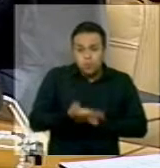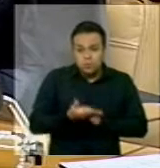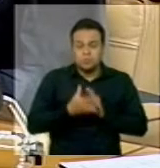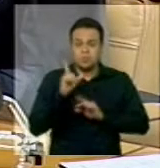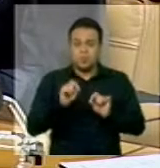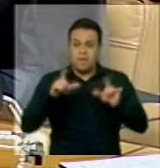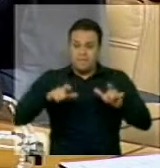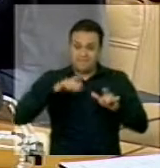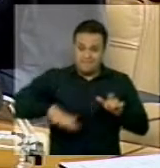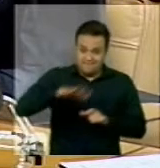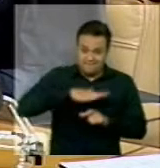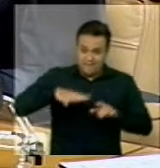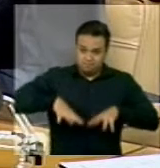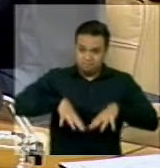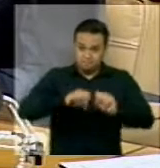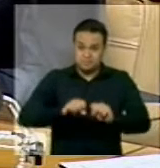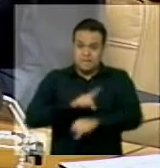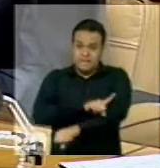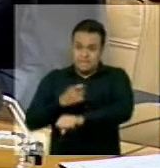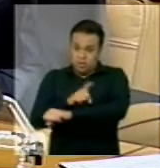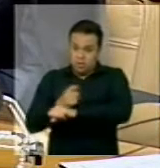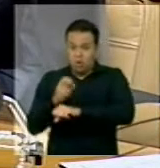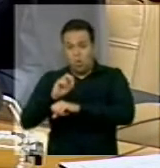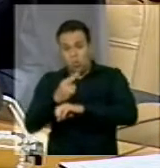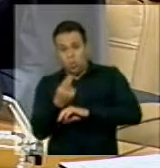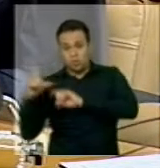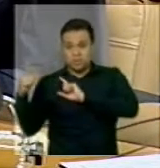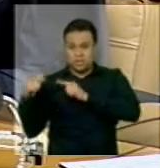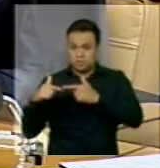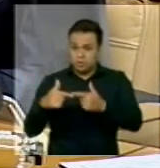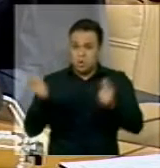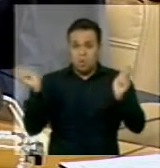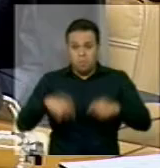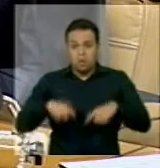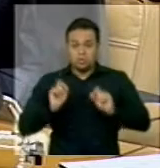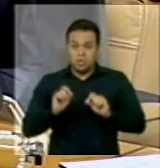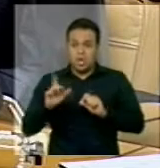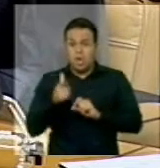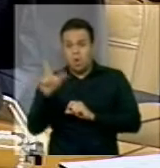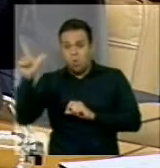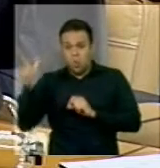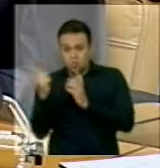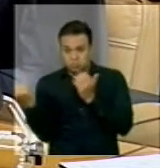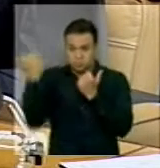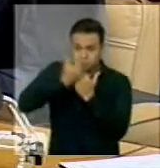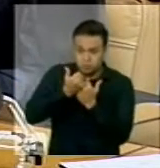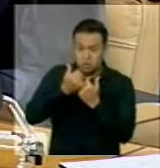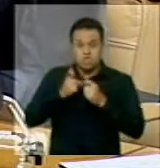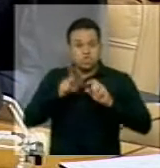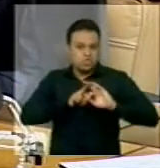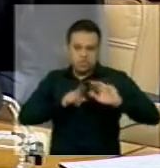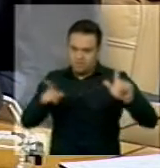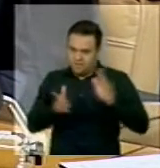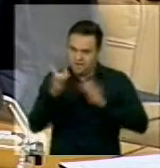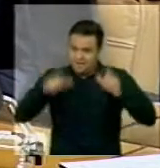ocupadas por comunidades quilombolas e tradicionais possam ser regularizadas em favor de terceiros, diferentemente do que ocorre